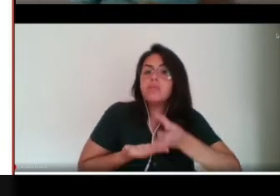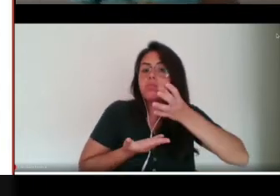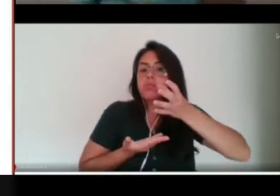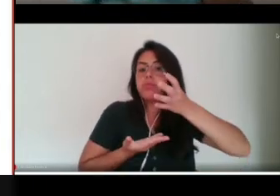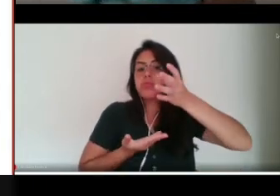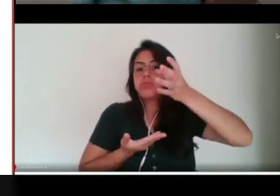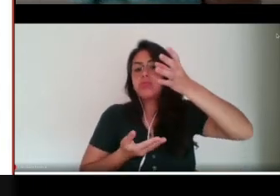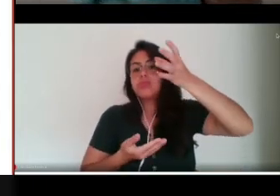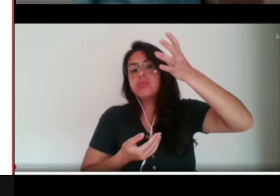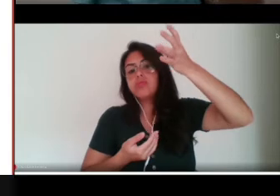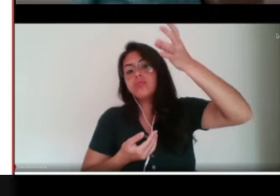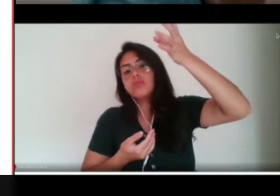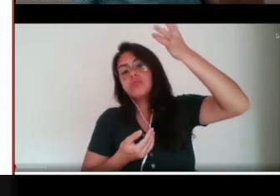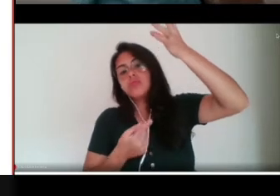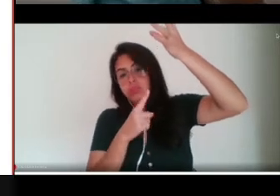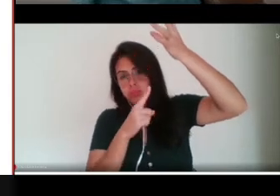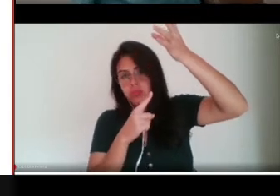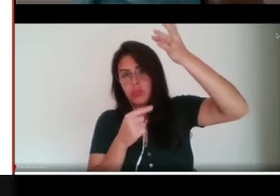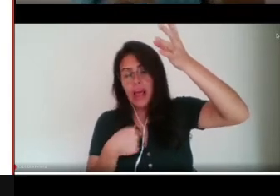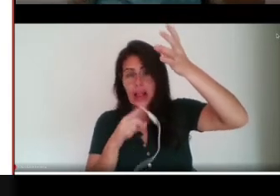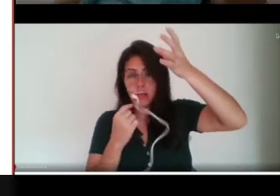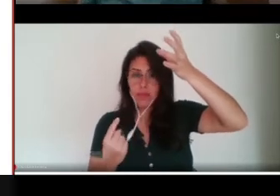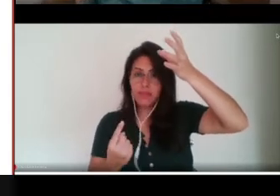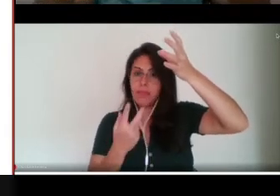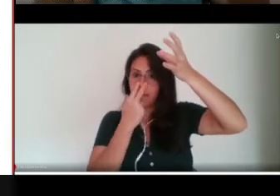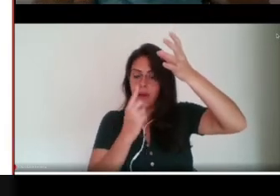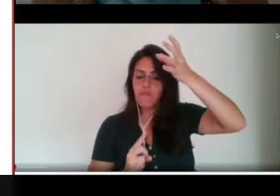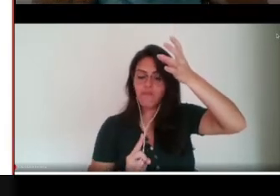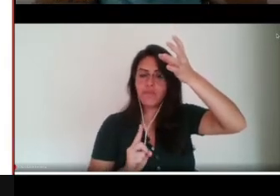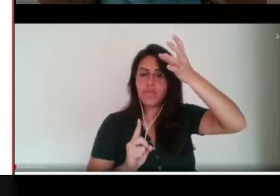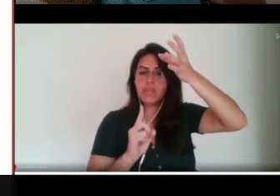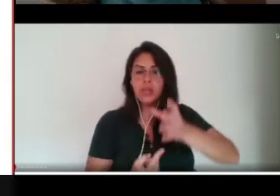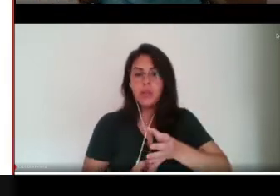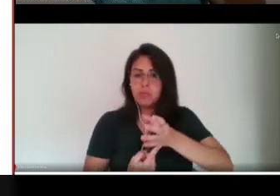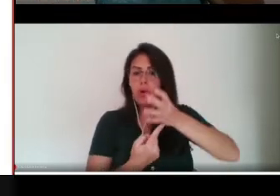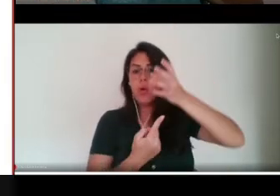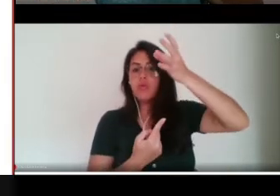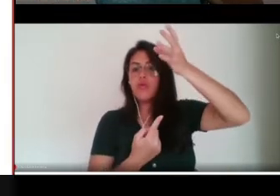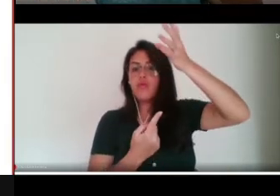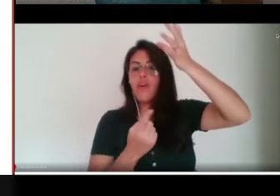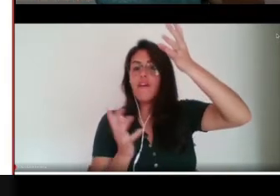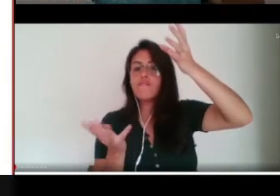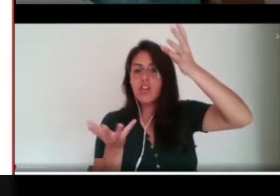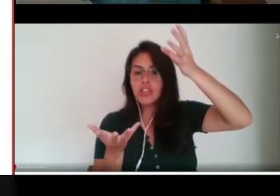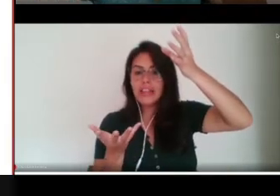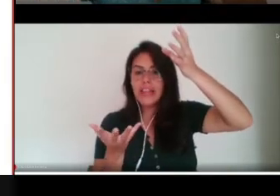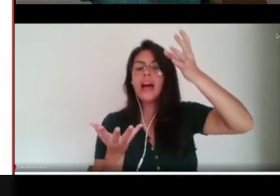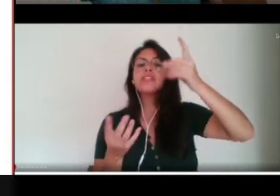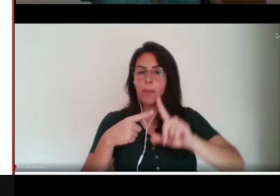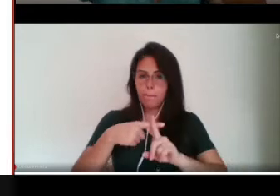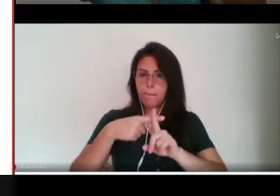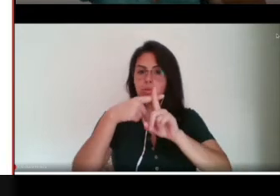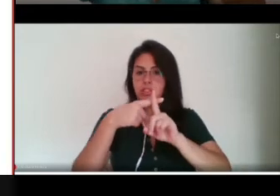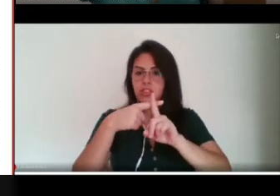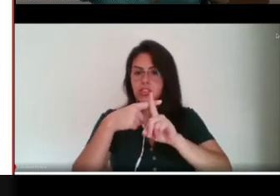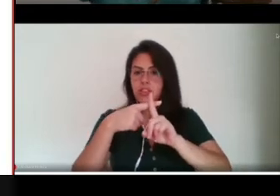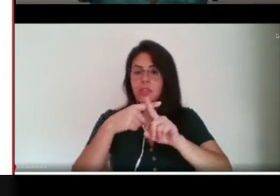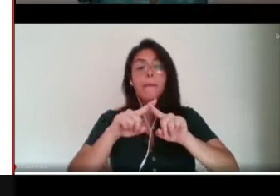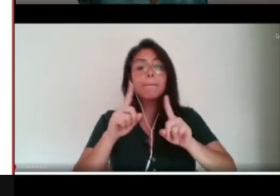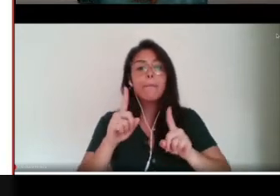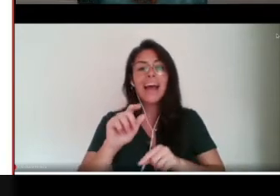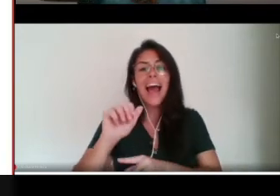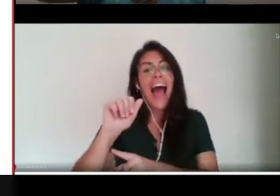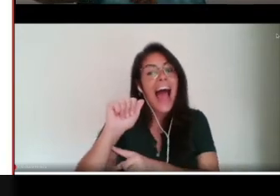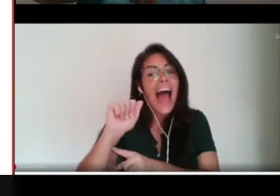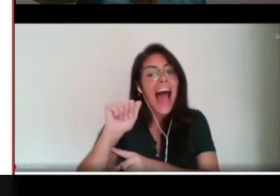com uma velocidade positiva para cima e uma aceleração negativa para baixo, que é a aceleração gravitacional. Quando